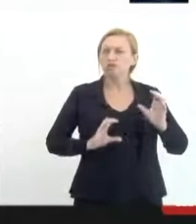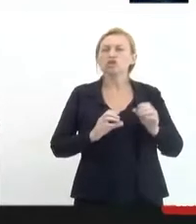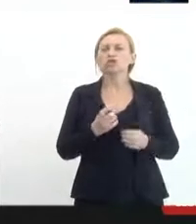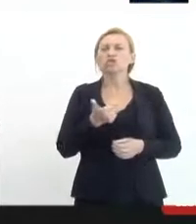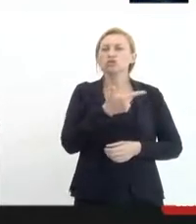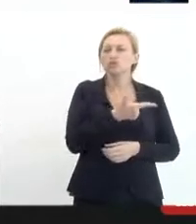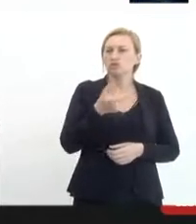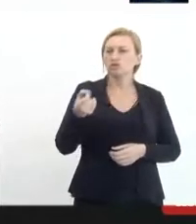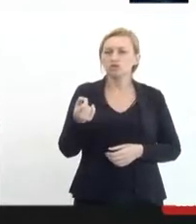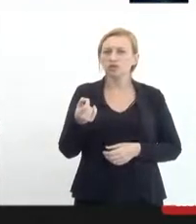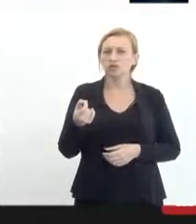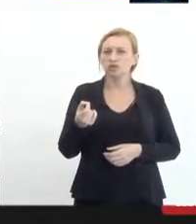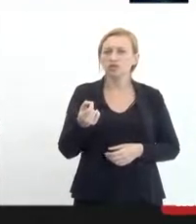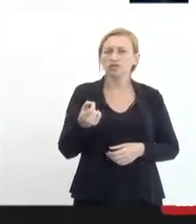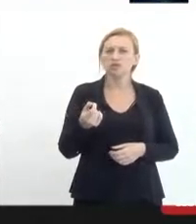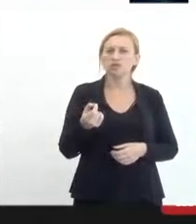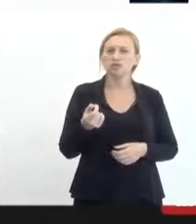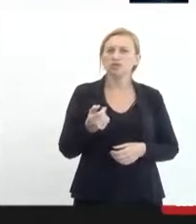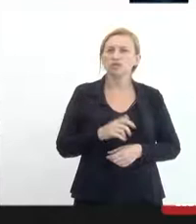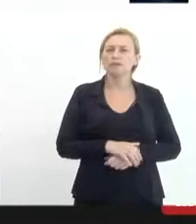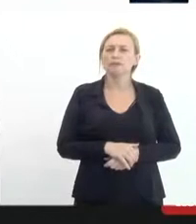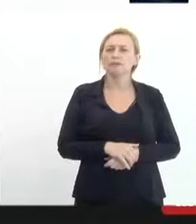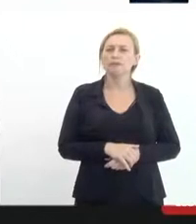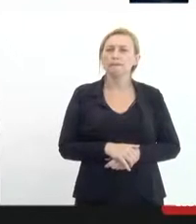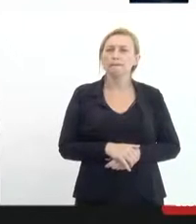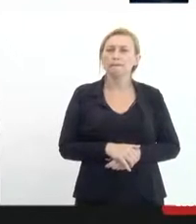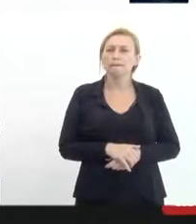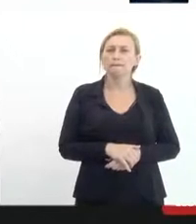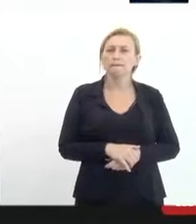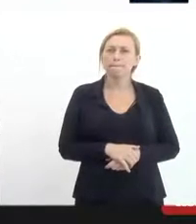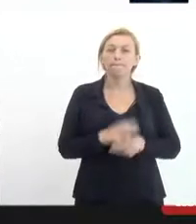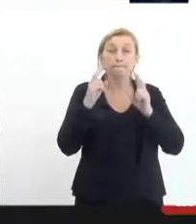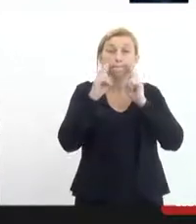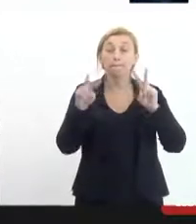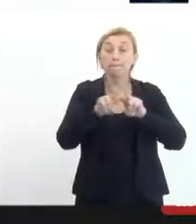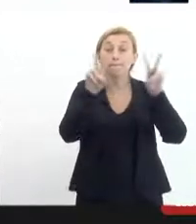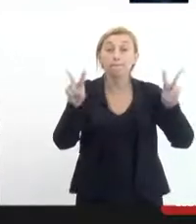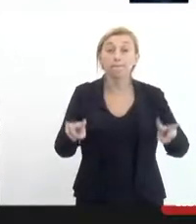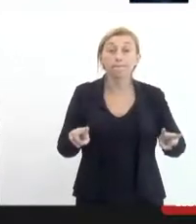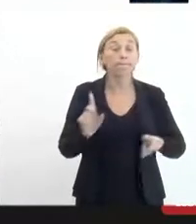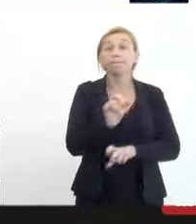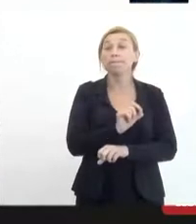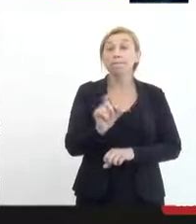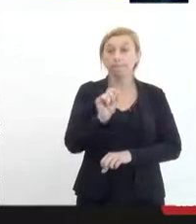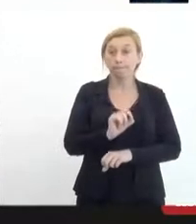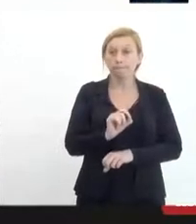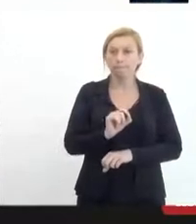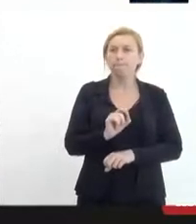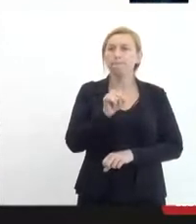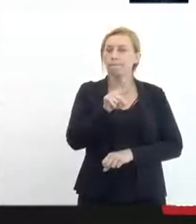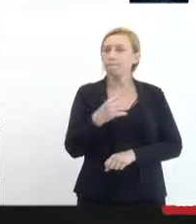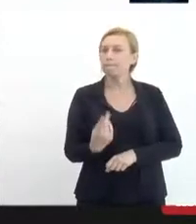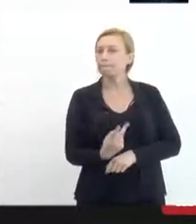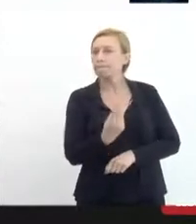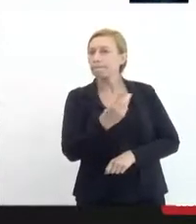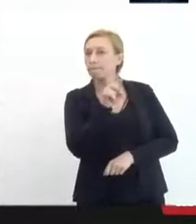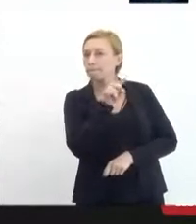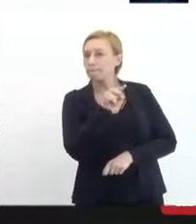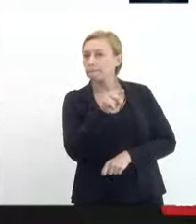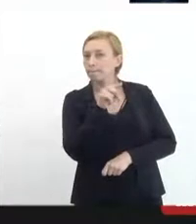2020, nos faz ter uma visão de que estes valores